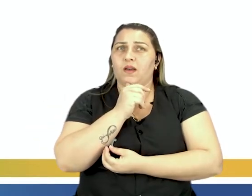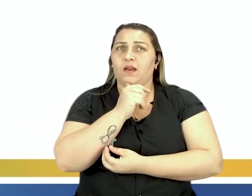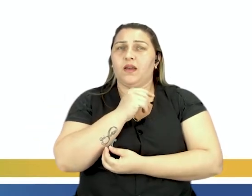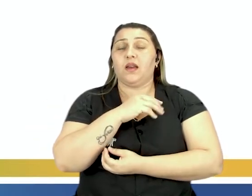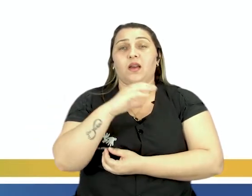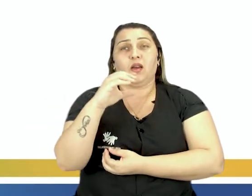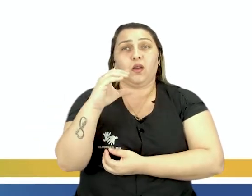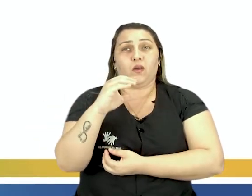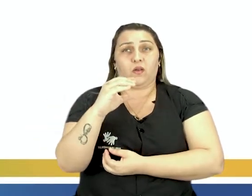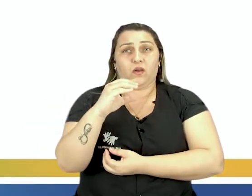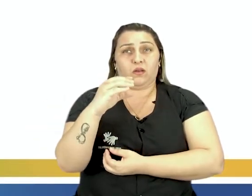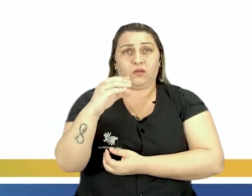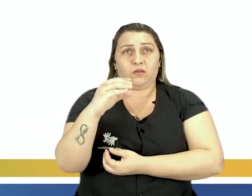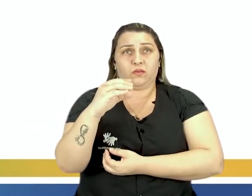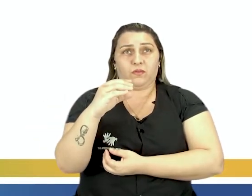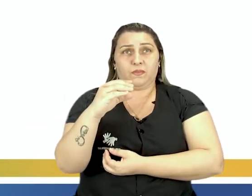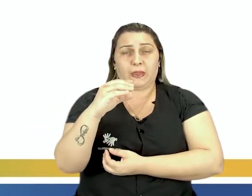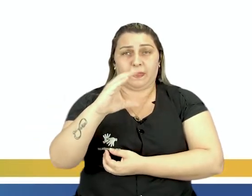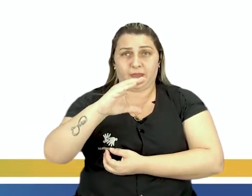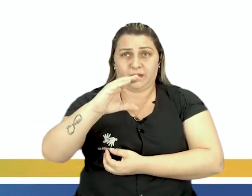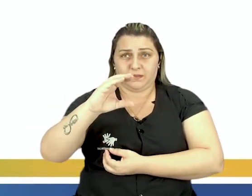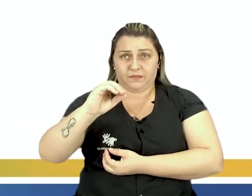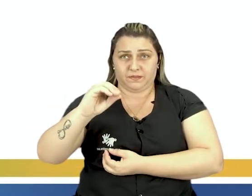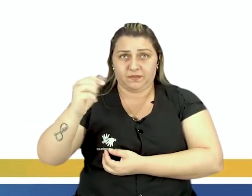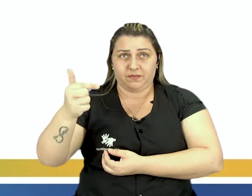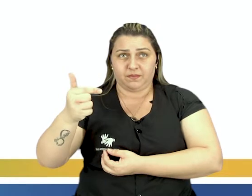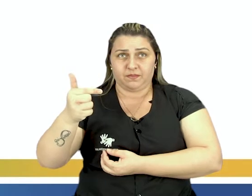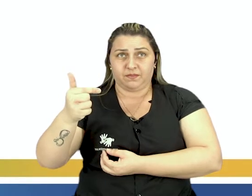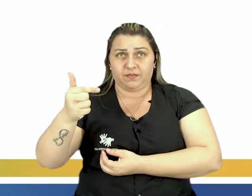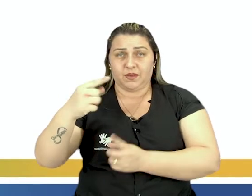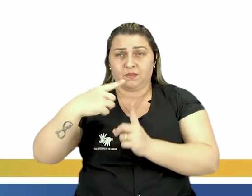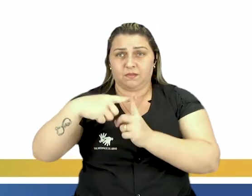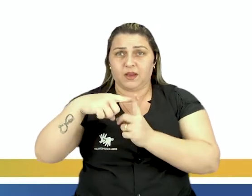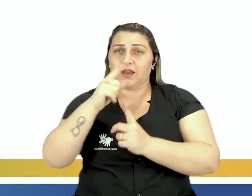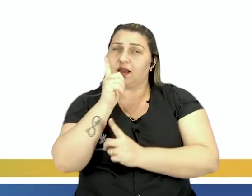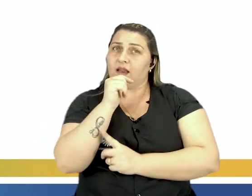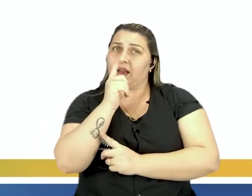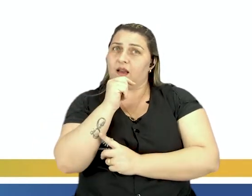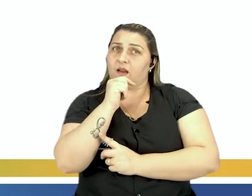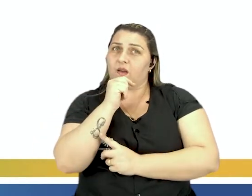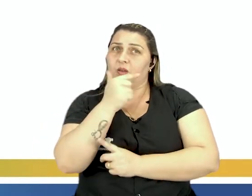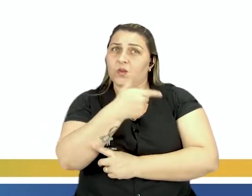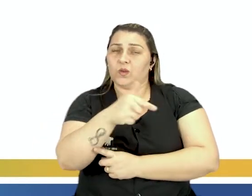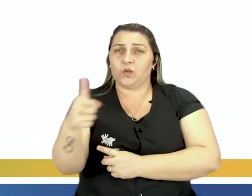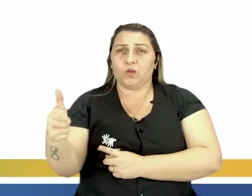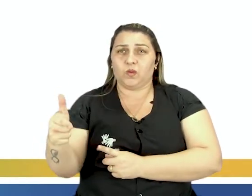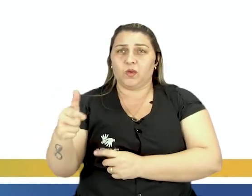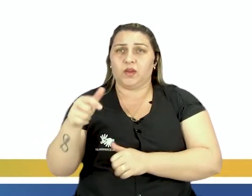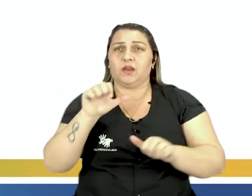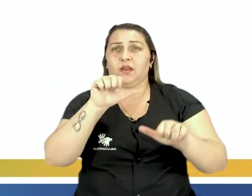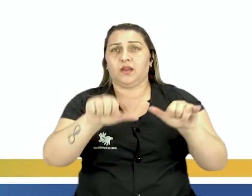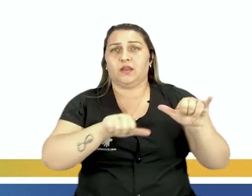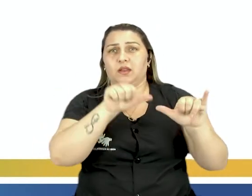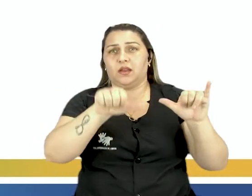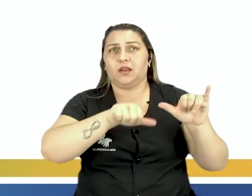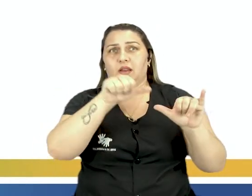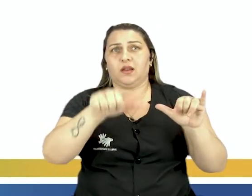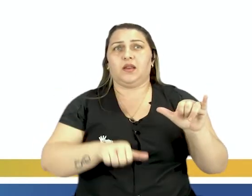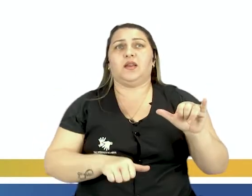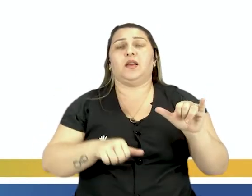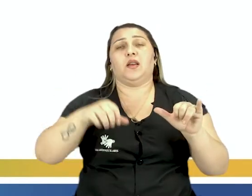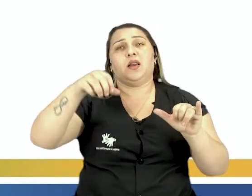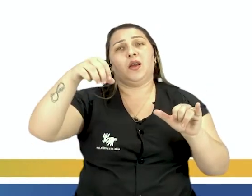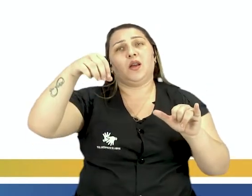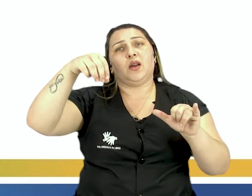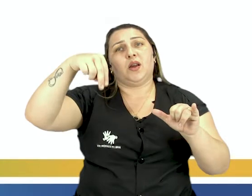equação química, ó. Monóxido de carbono reagindo com água, ó. Não ocorre reação química. Óxido